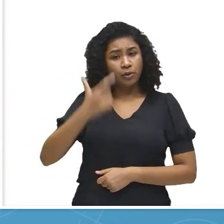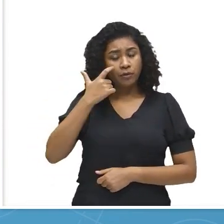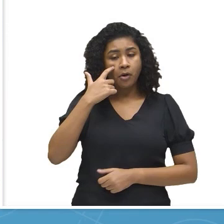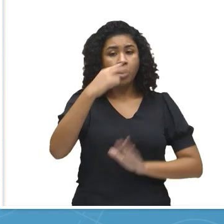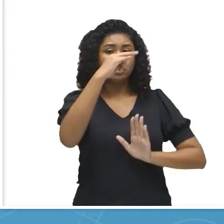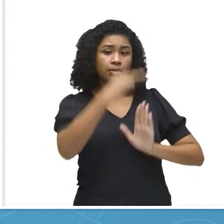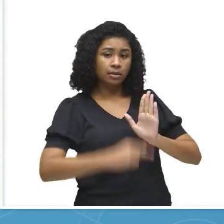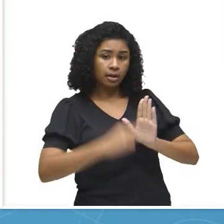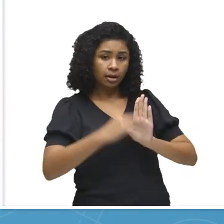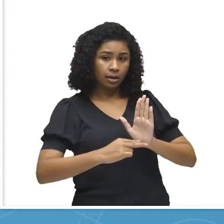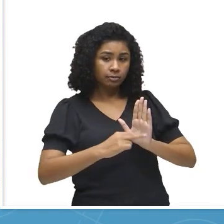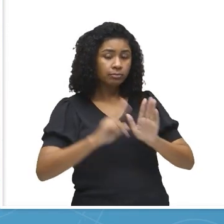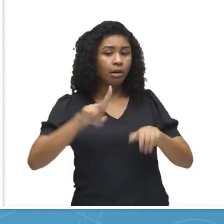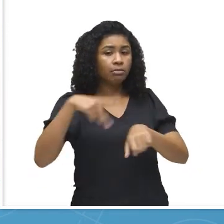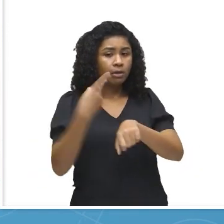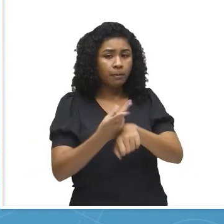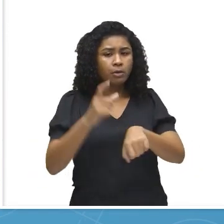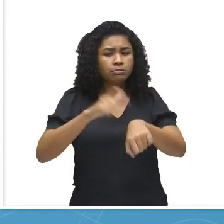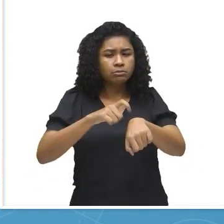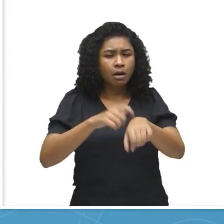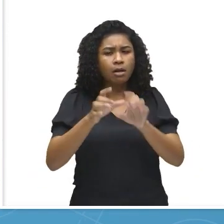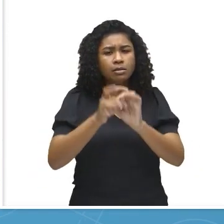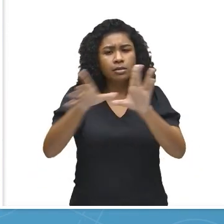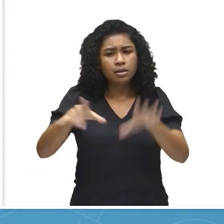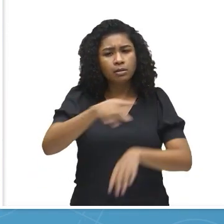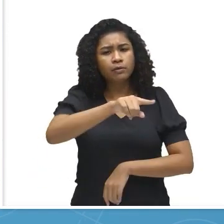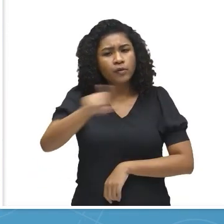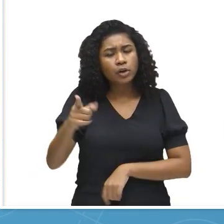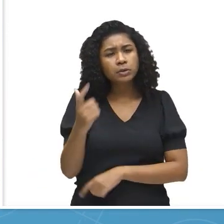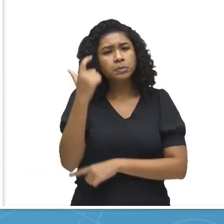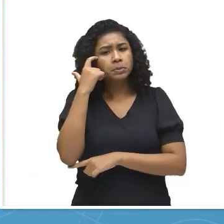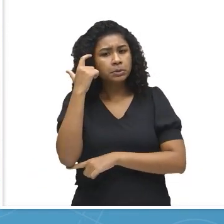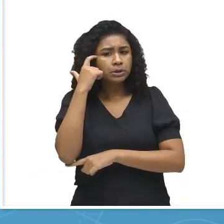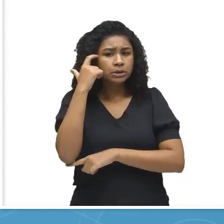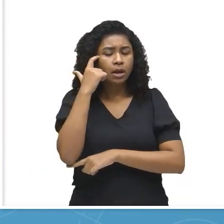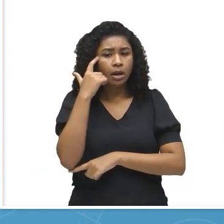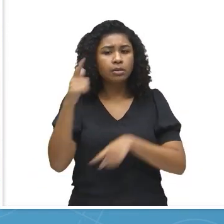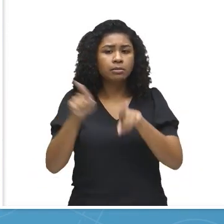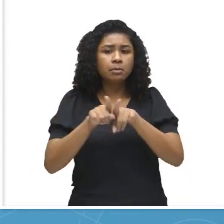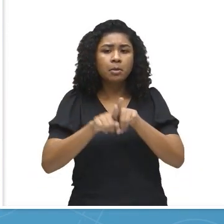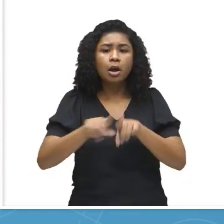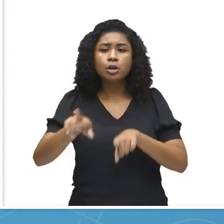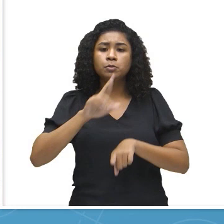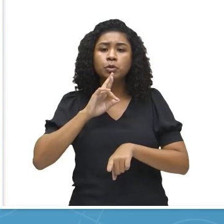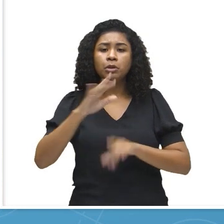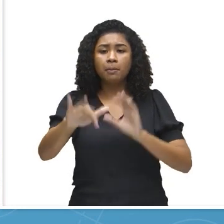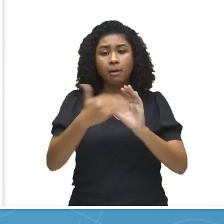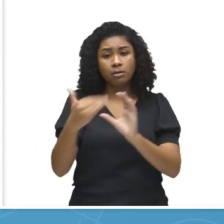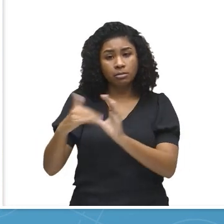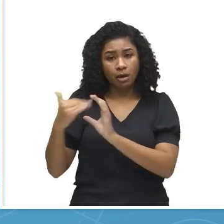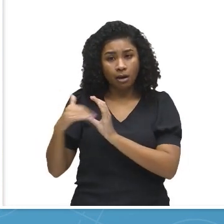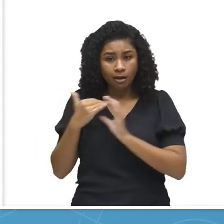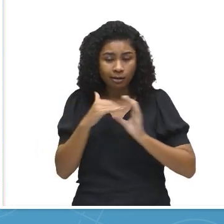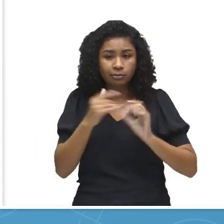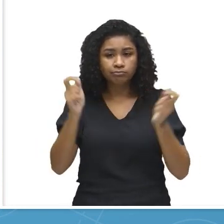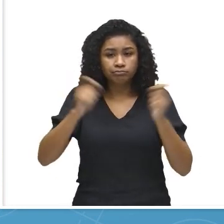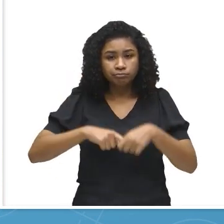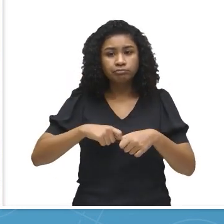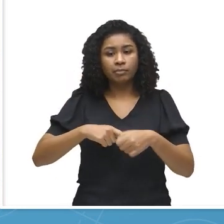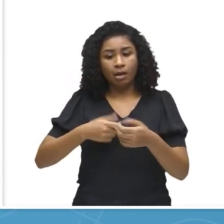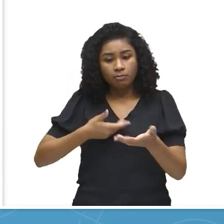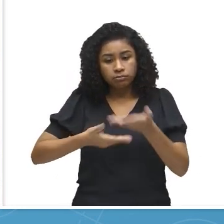questão, vou dar um tempinho para vocês refletirem, mandarem as opções para a gente no chat, para a gente fazer essa interação, fazer